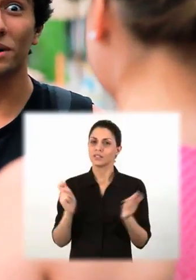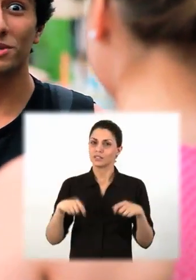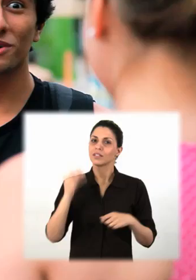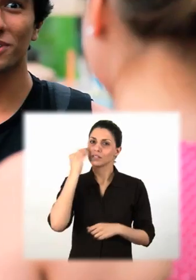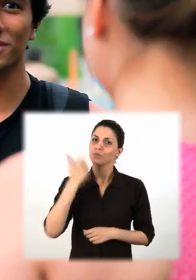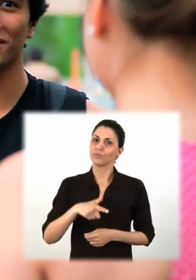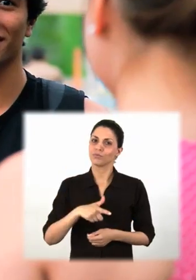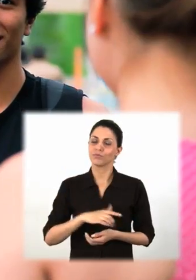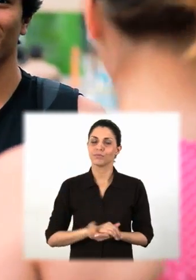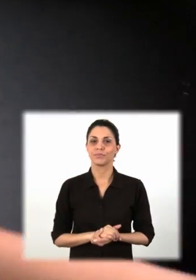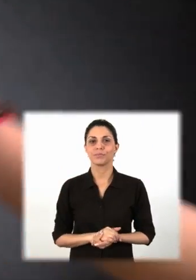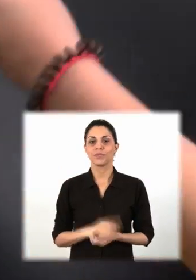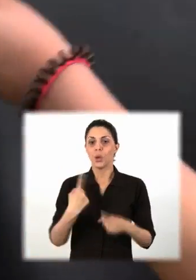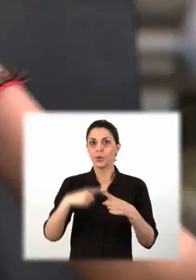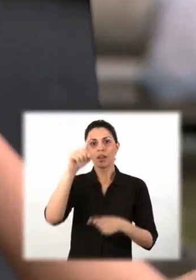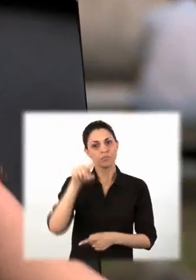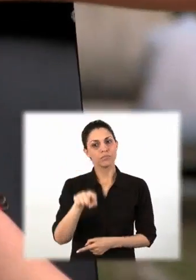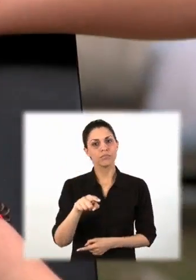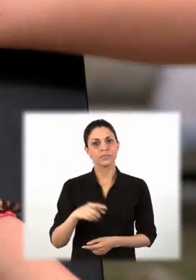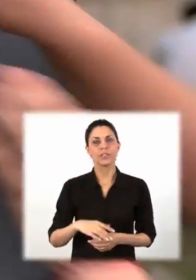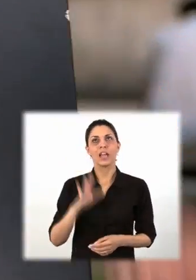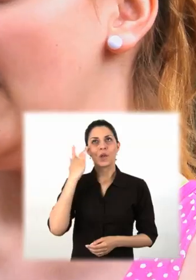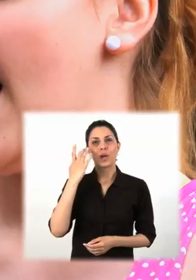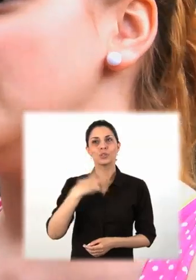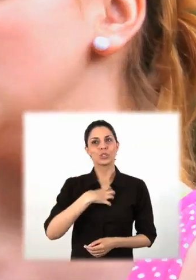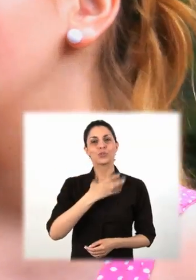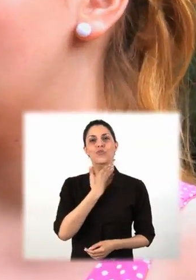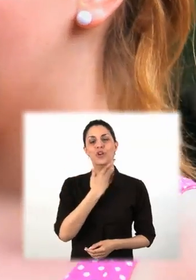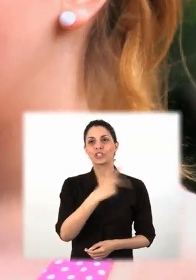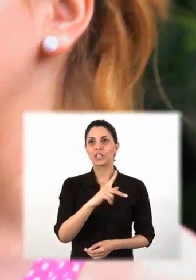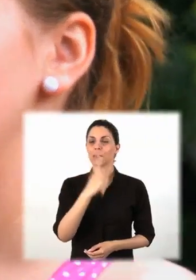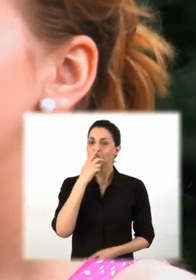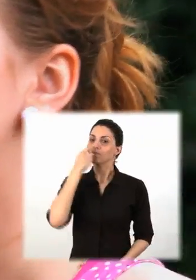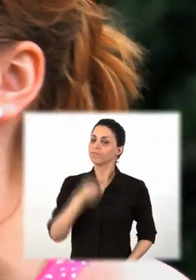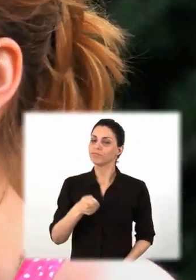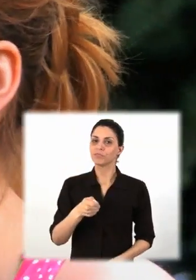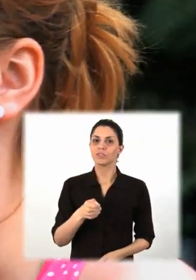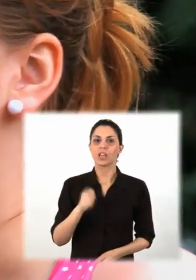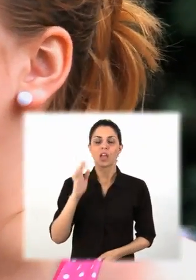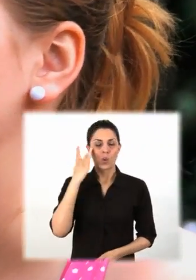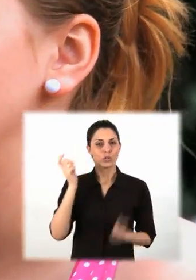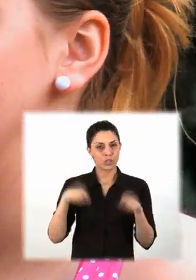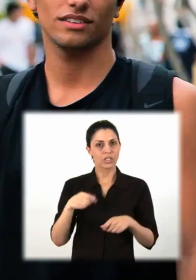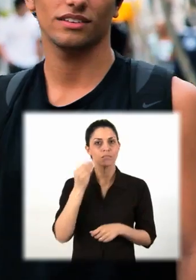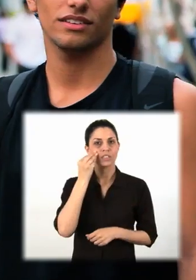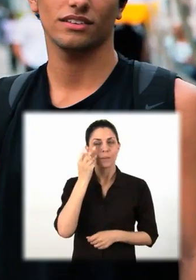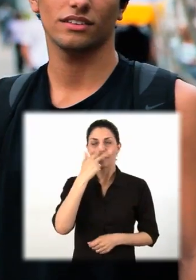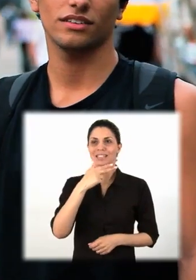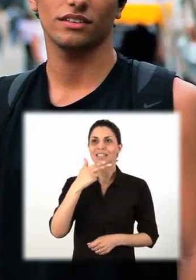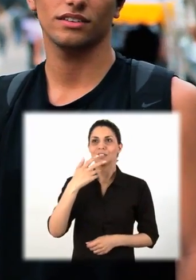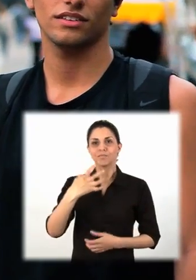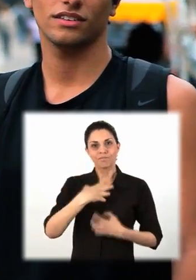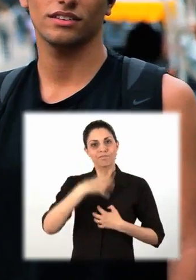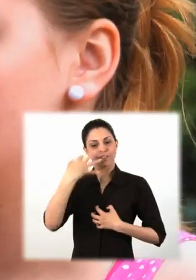Vale tentar mais uma vez. Por que o ponto de exclamação, Ângela? Acho que porque ele foi, assim, enfático na hora de falar, assim. Ele parecia que era